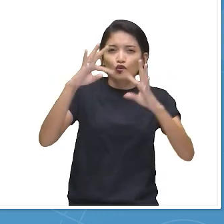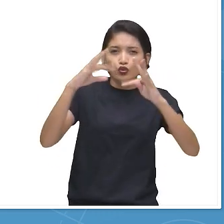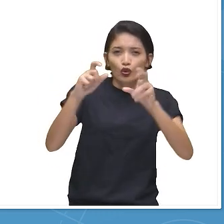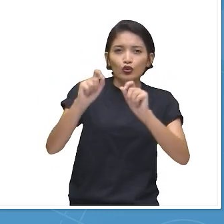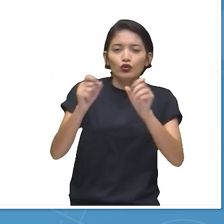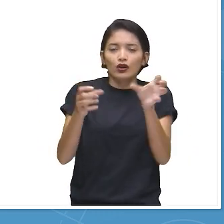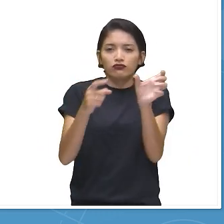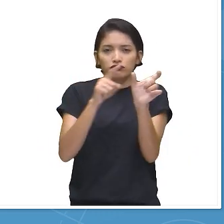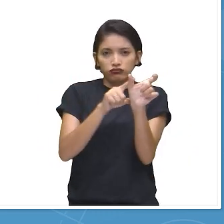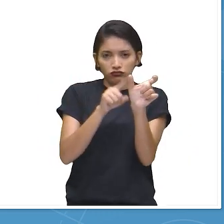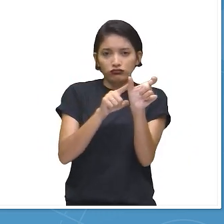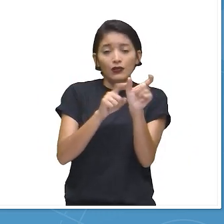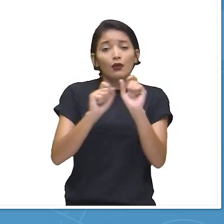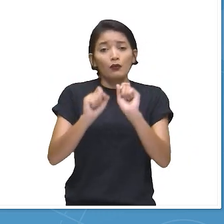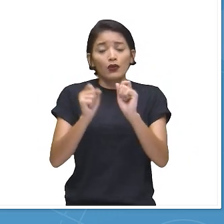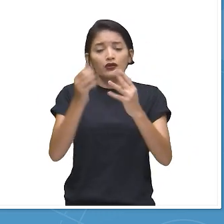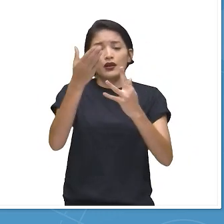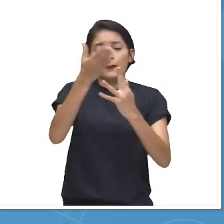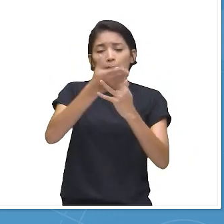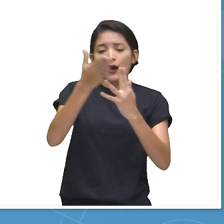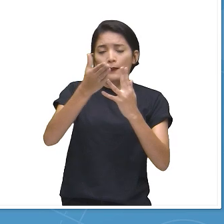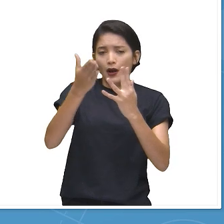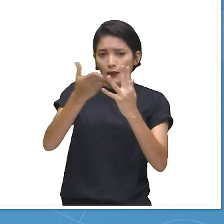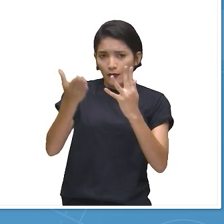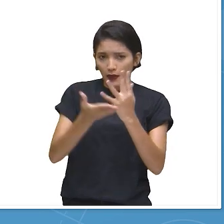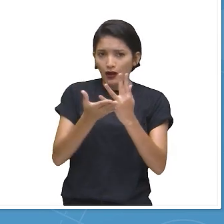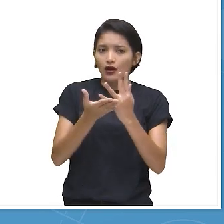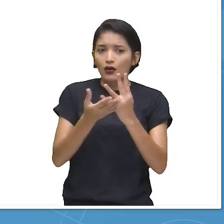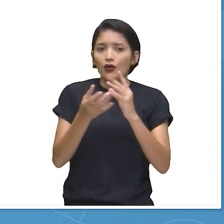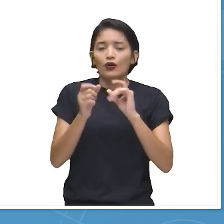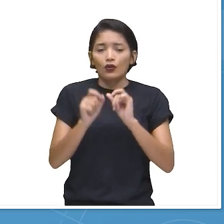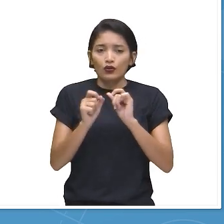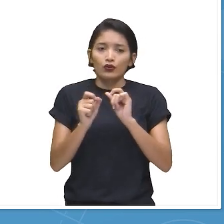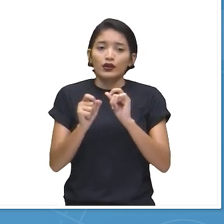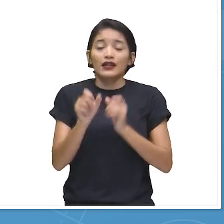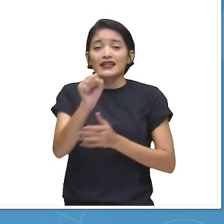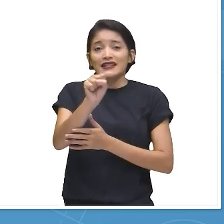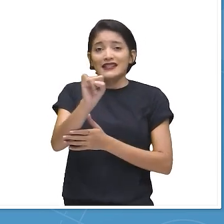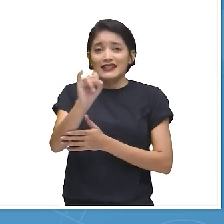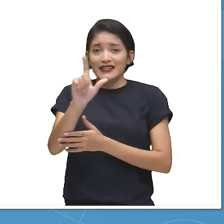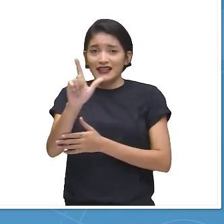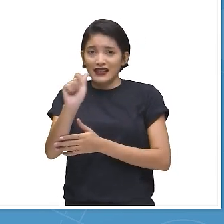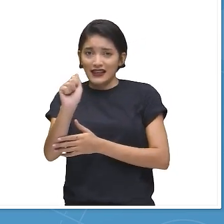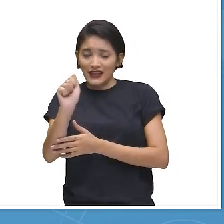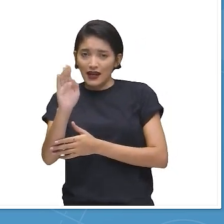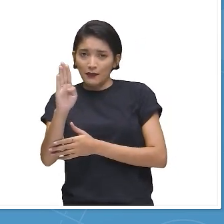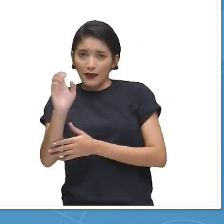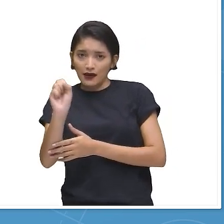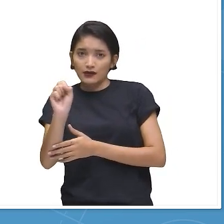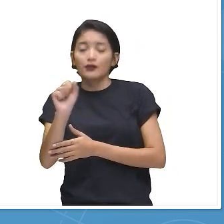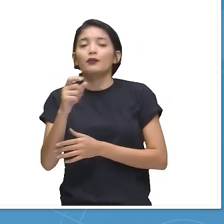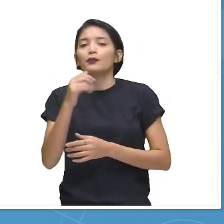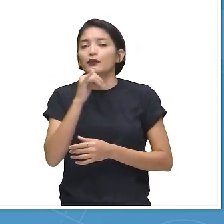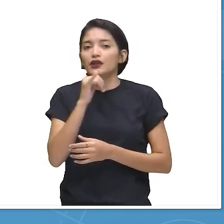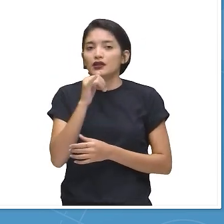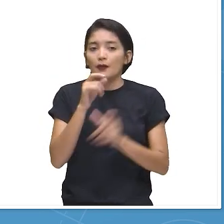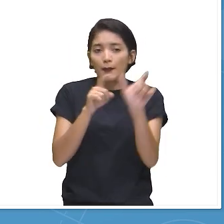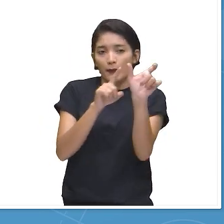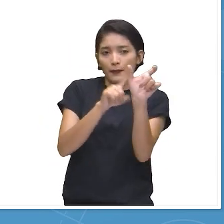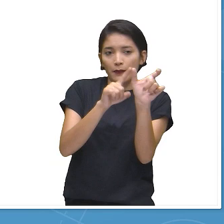E ela pode ser dividida. Esta palavra pode ser dividida em sílabas. Por exemplo, a